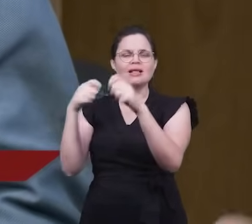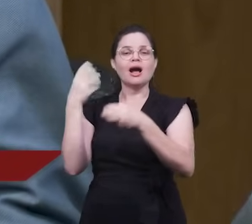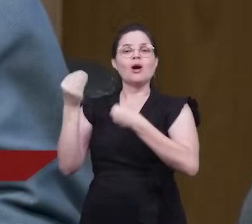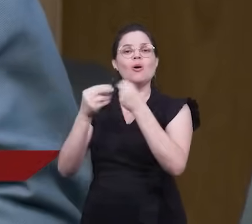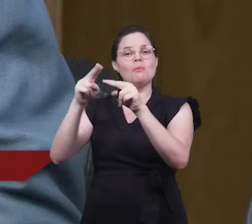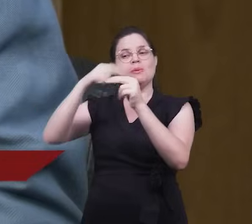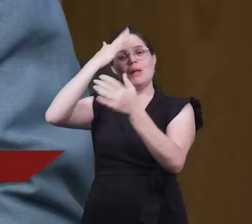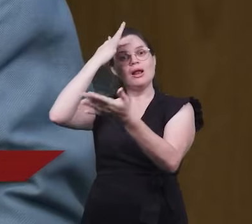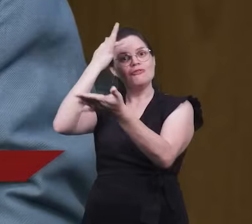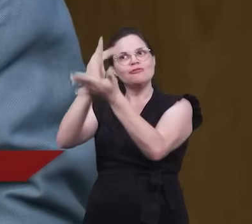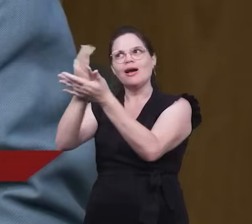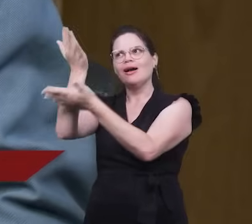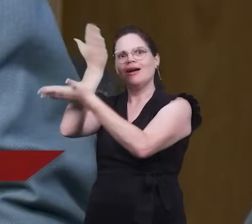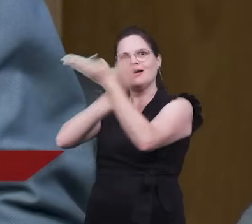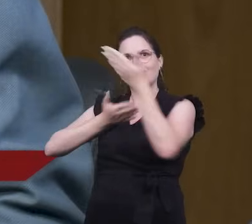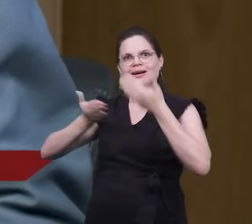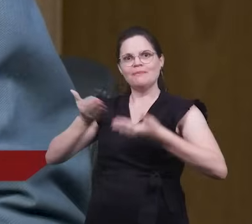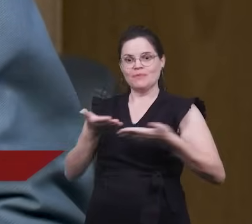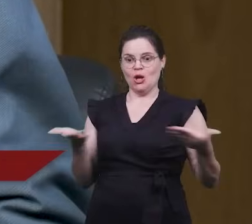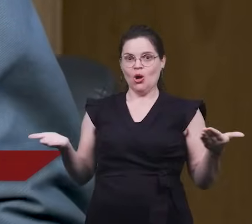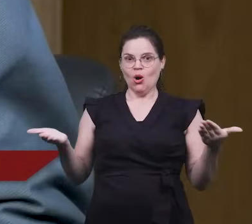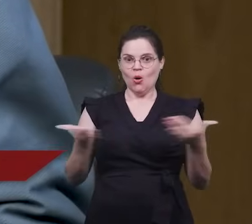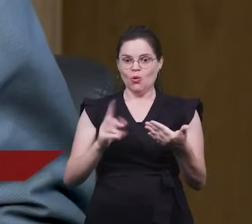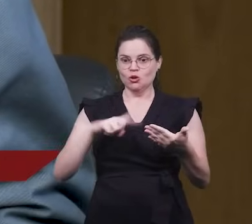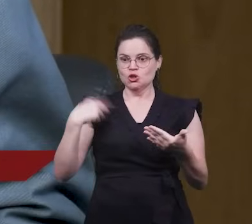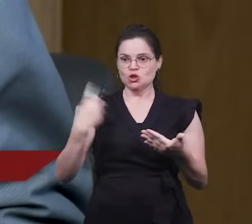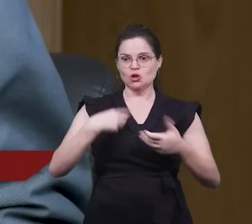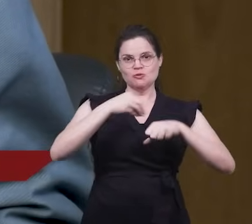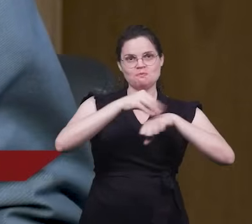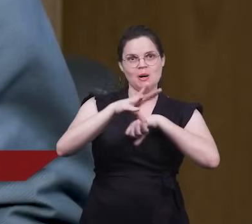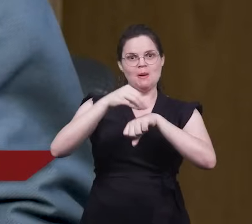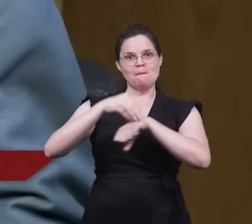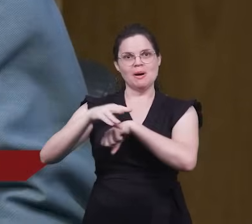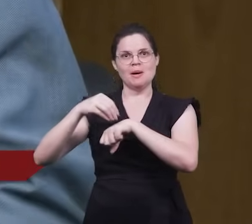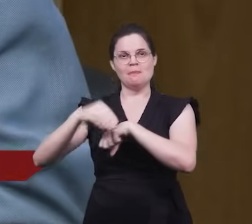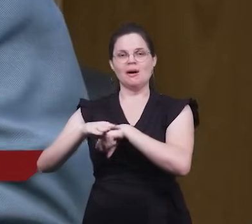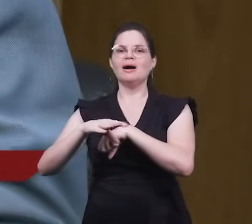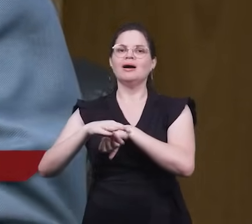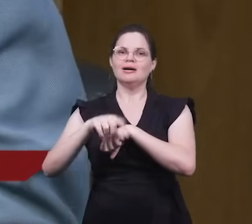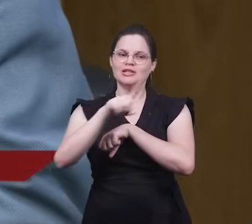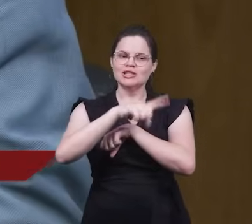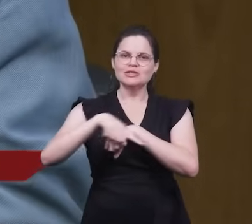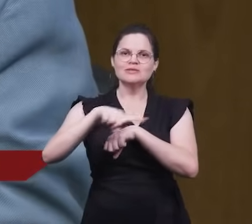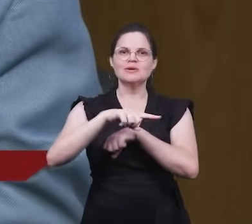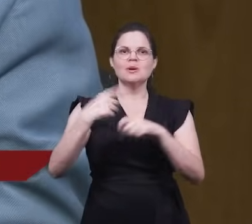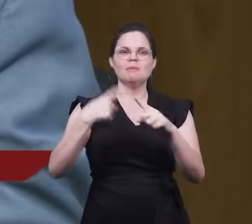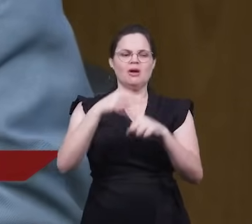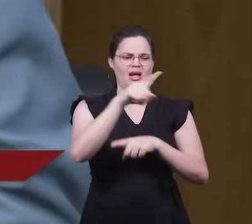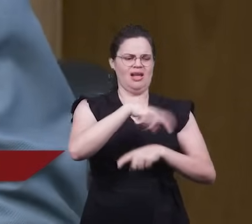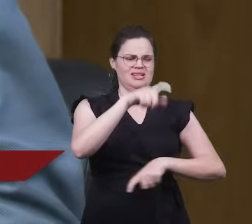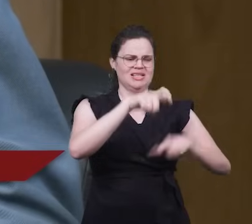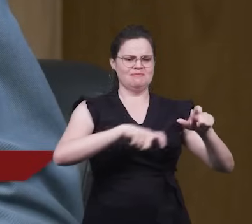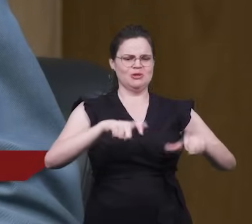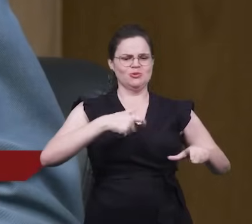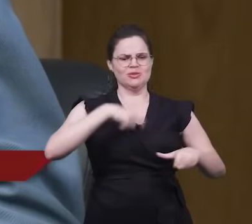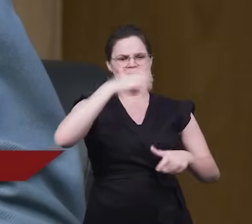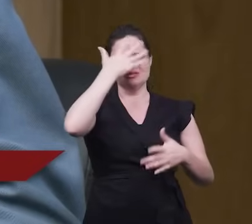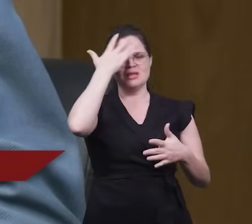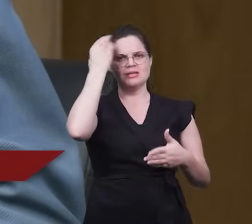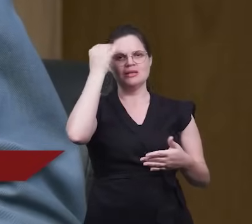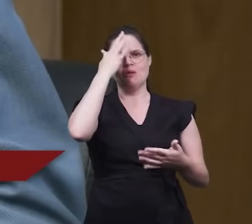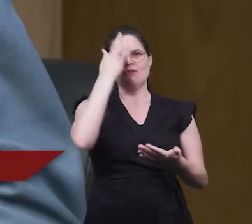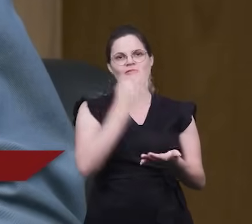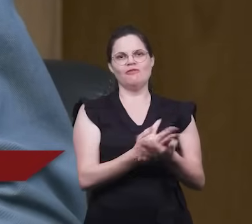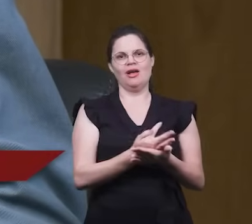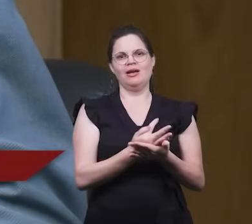meio da fé. Aquilo que nós vamos tratar hoje aqui, que foi esquecida a fé, que foi